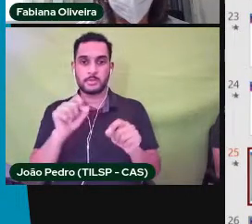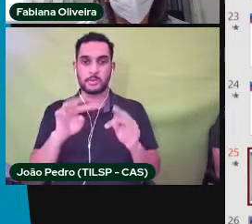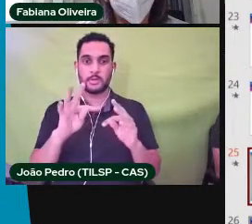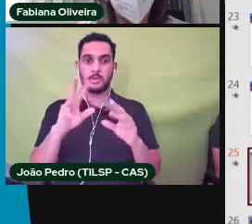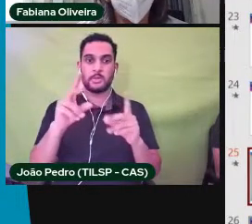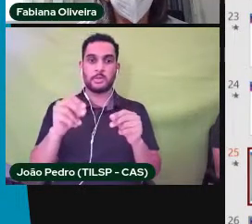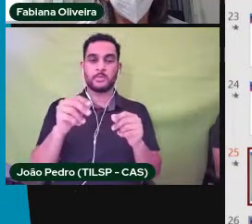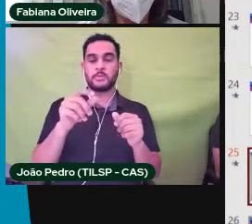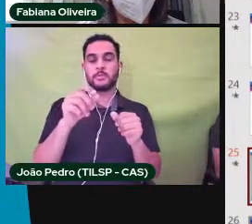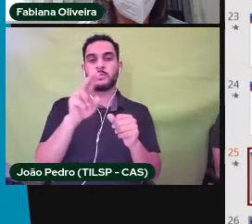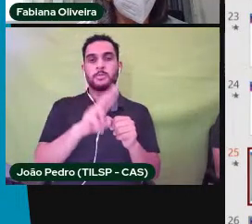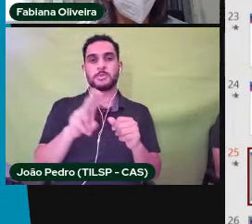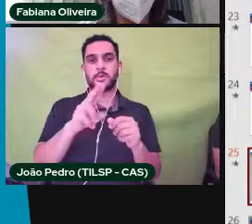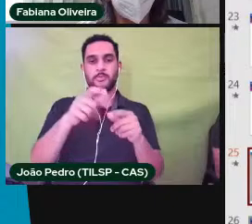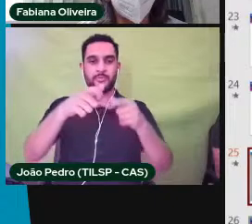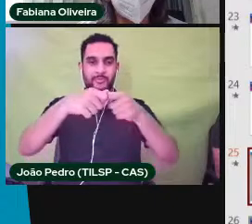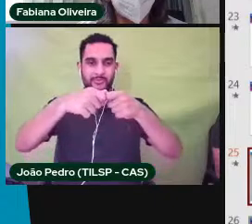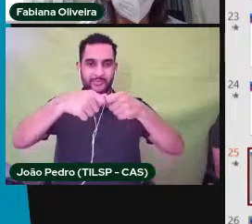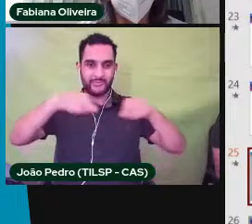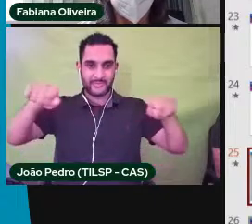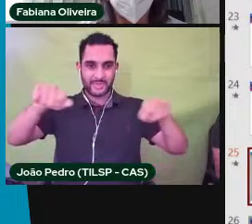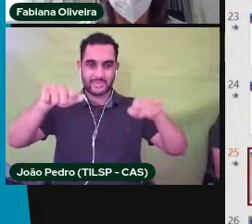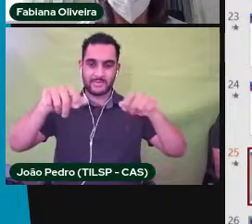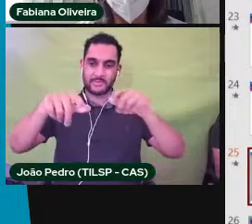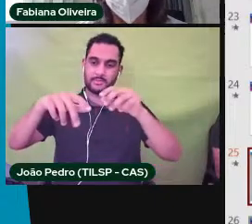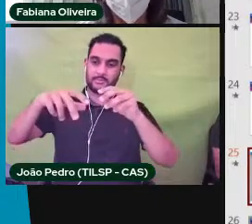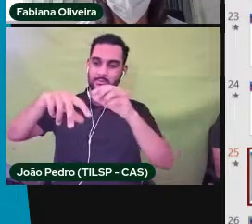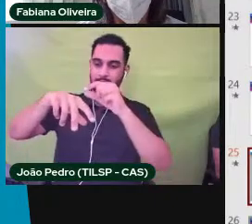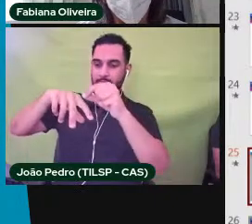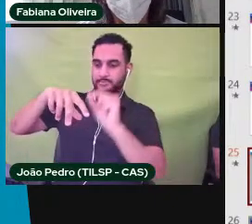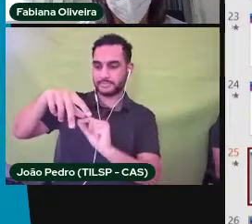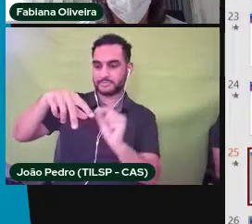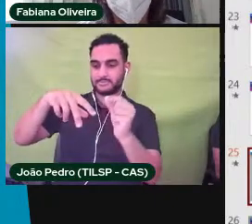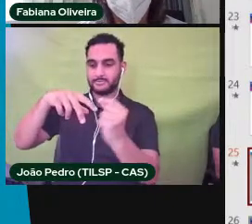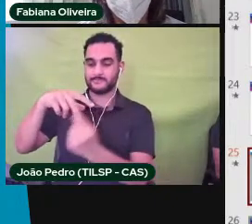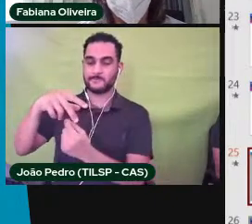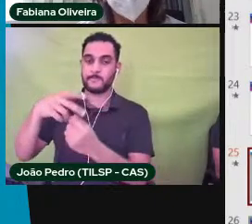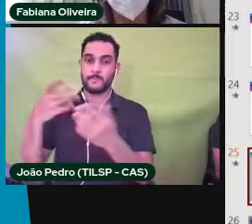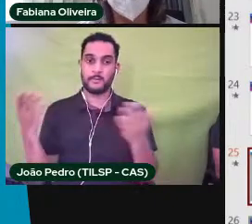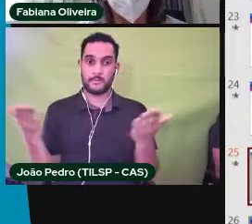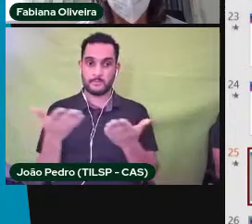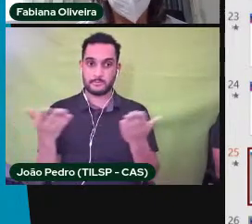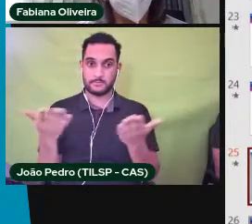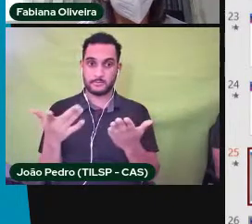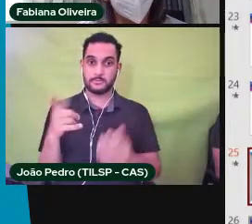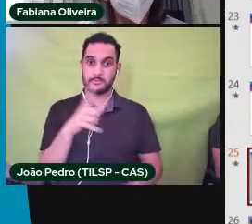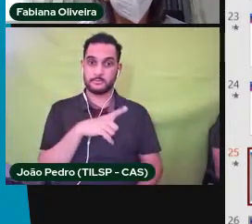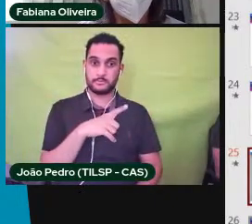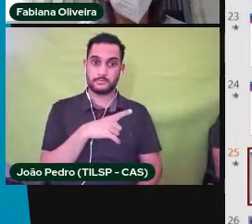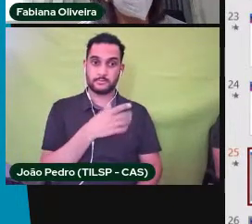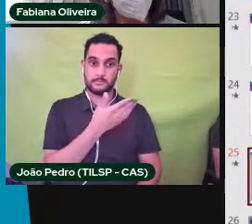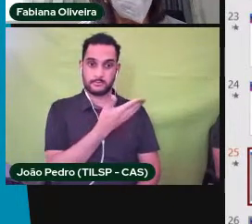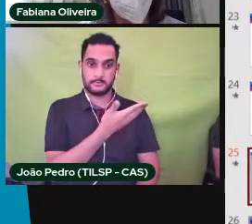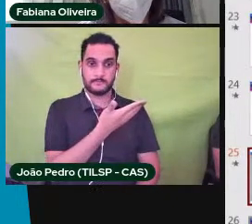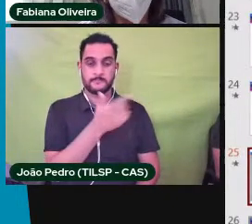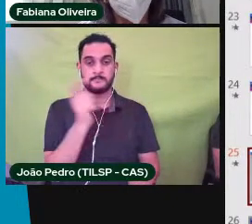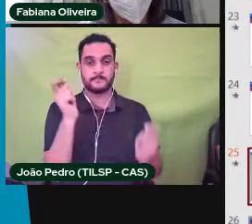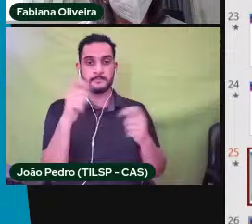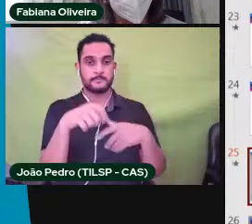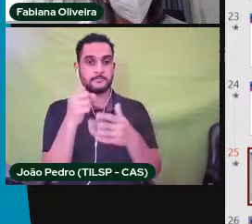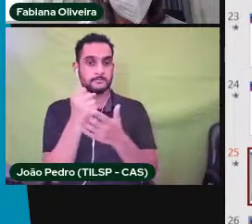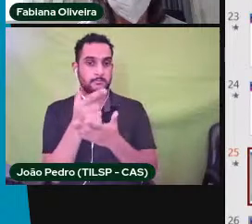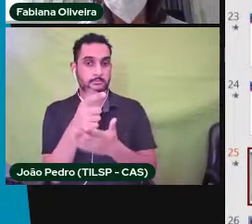com esparadrapo, com fita adesiva, com durex, mas hoje nós temos esses equipamentos até para compra no mercado. Mas quando não